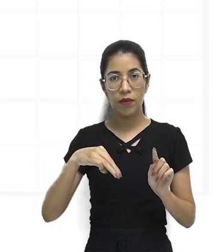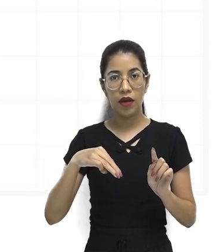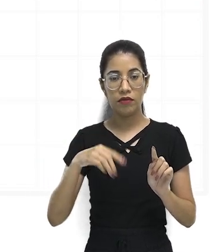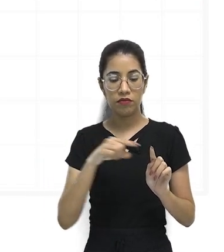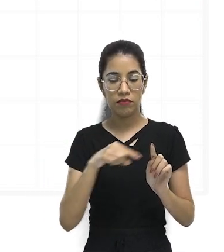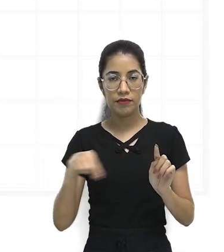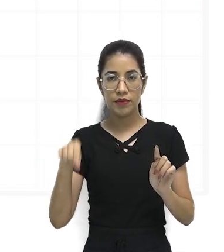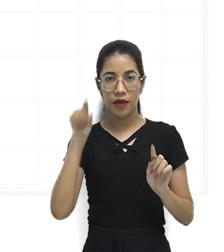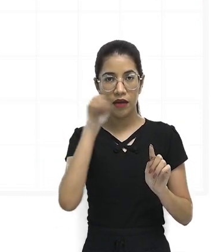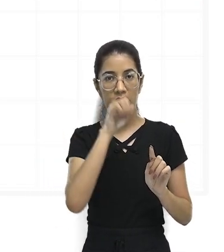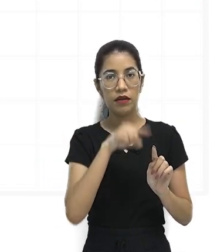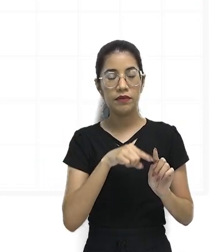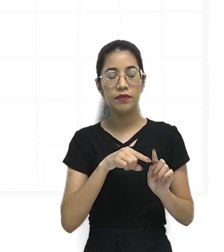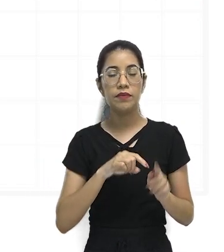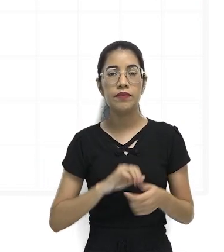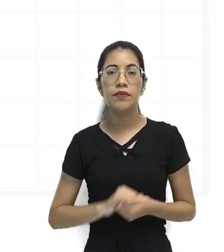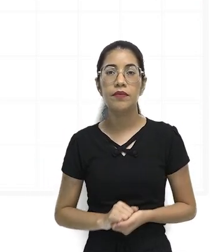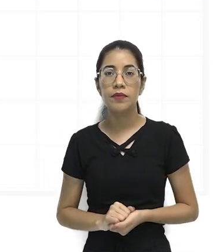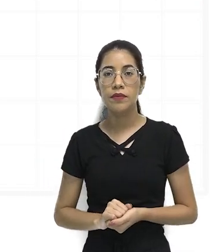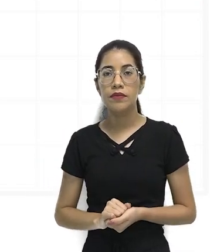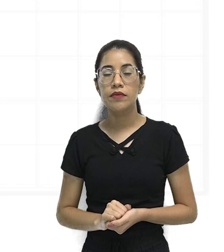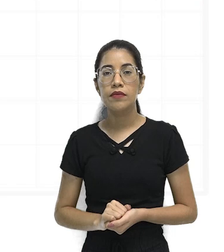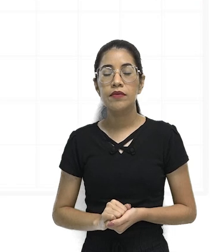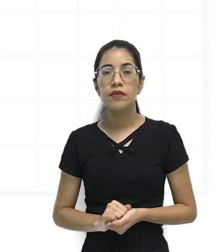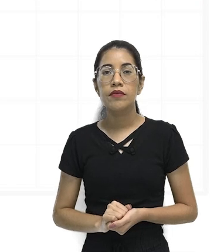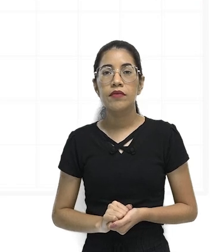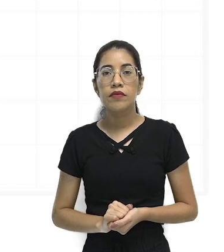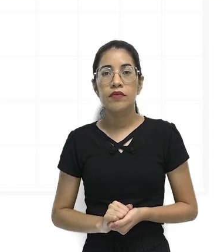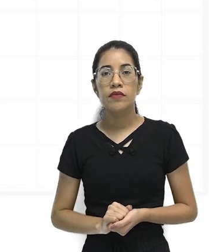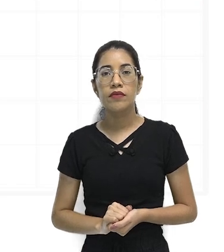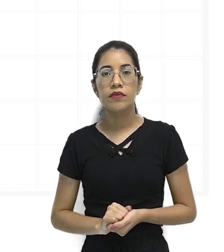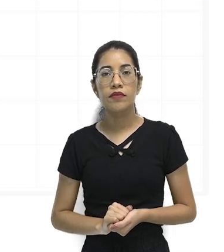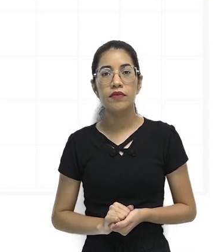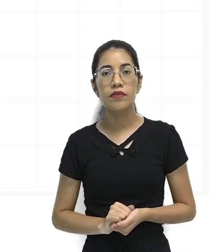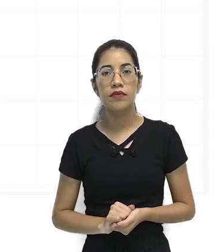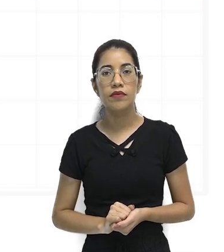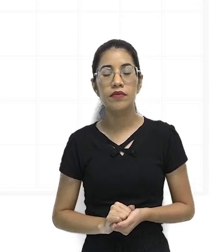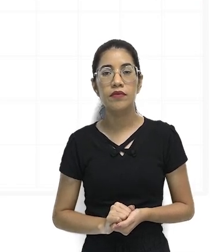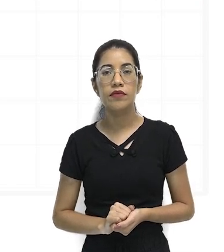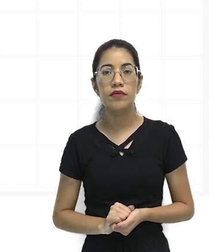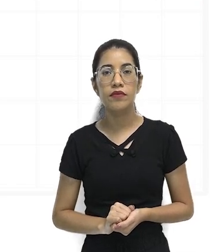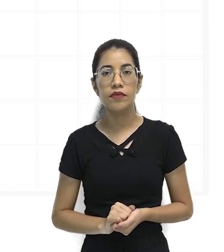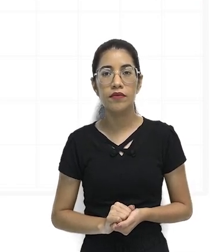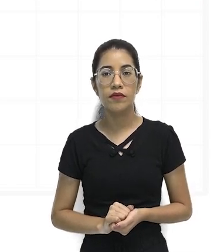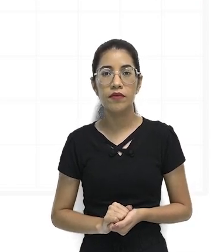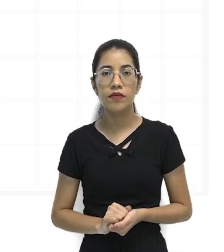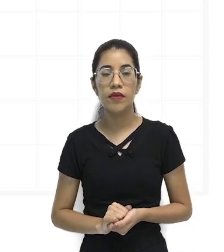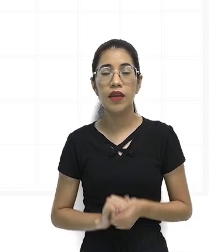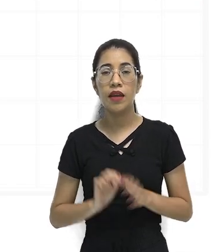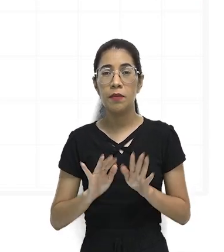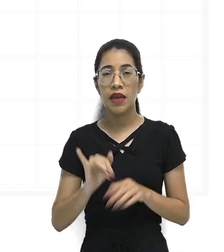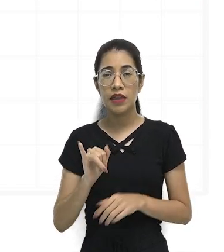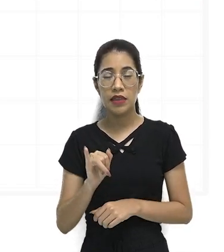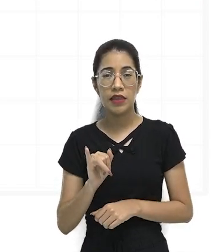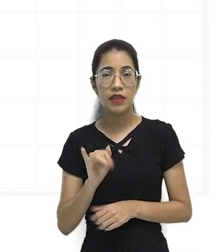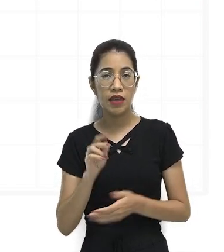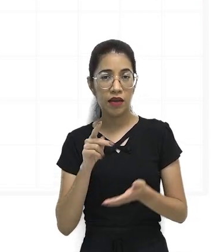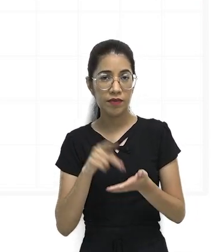lado vale 1 metro. Muito bem. Ora, se isso é